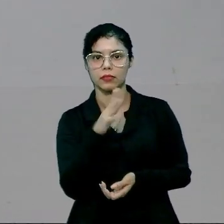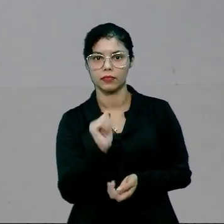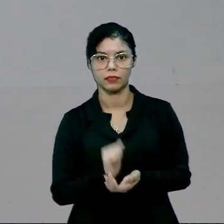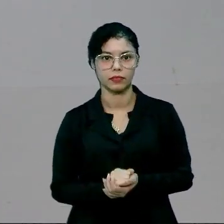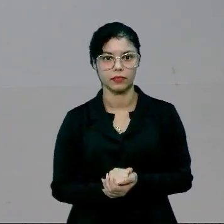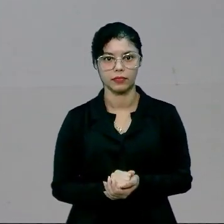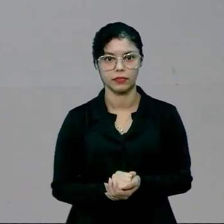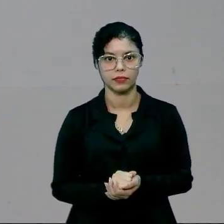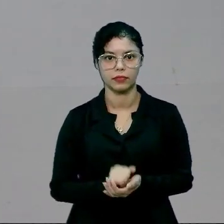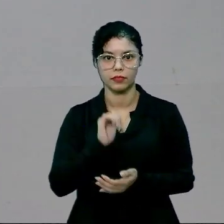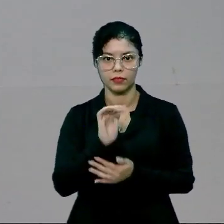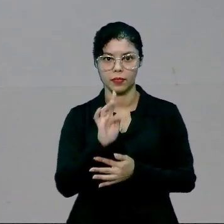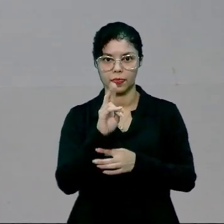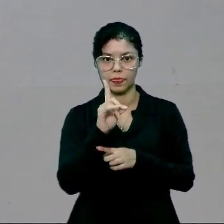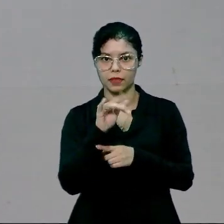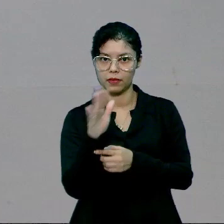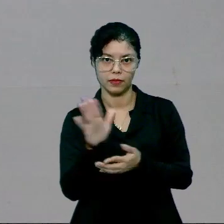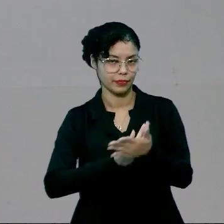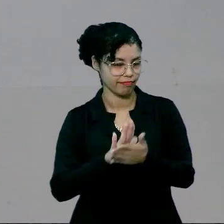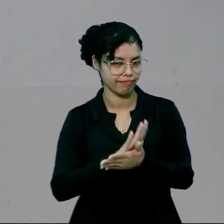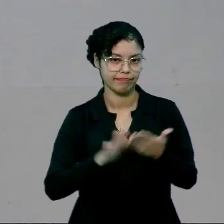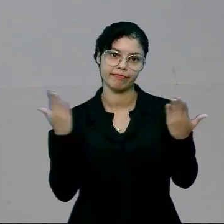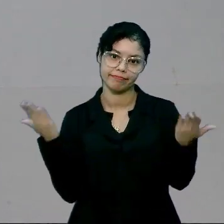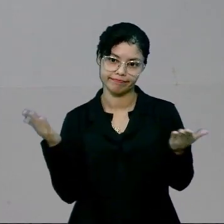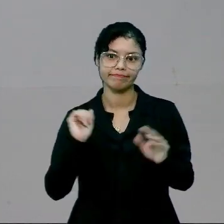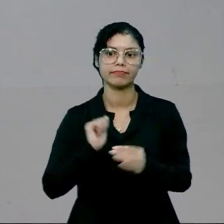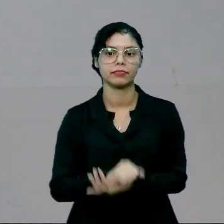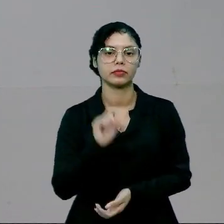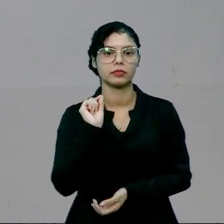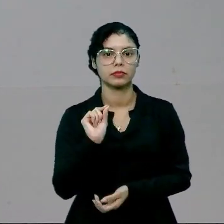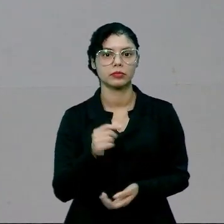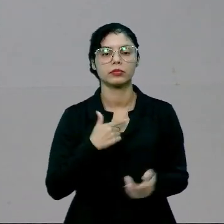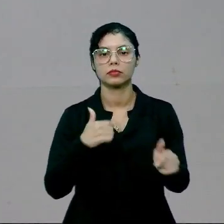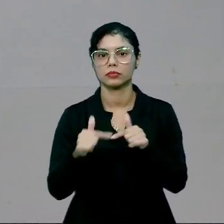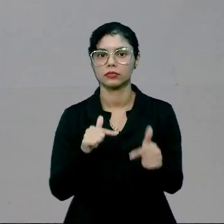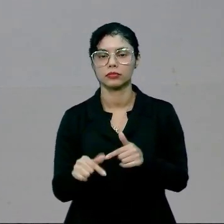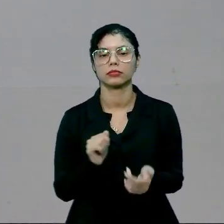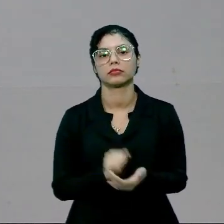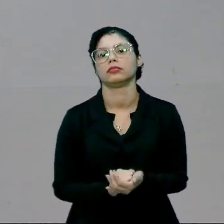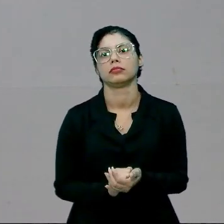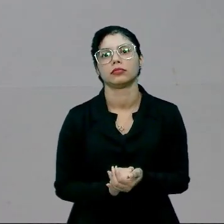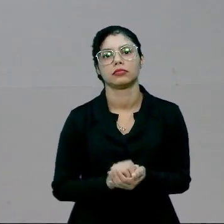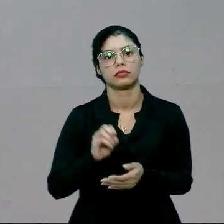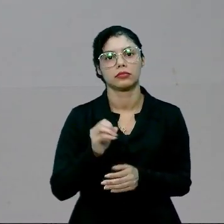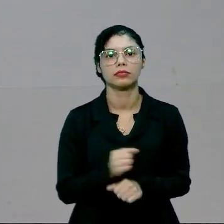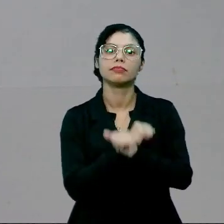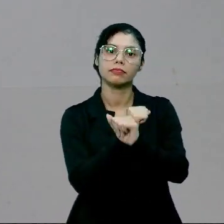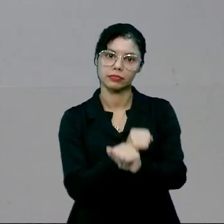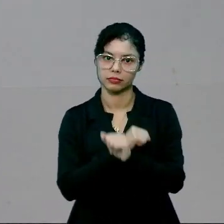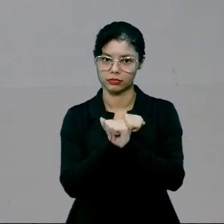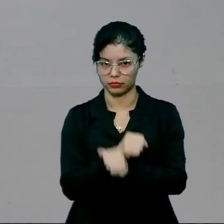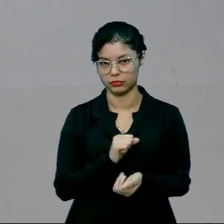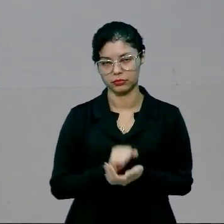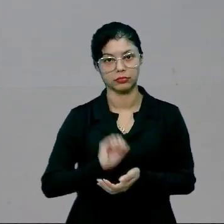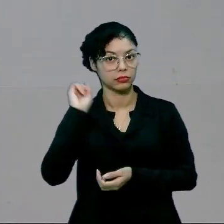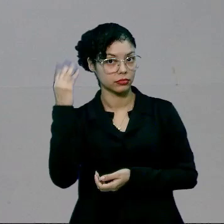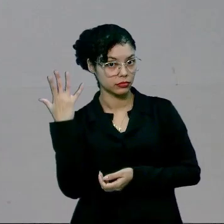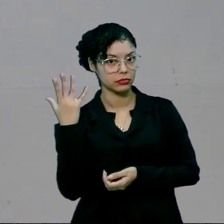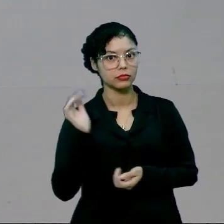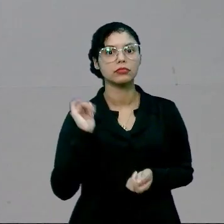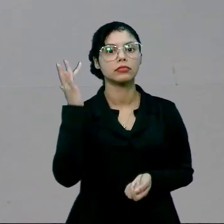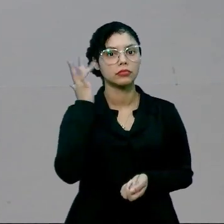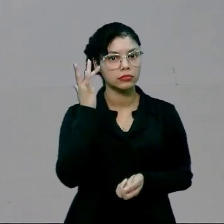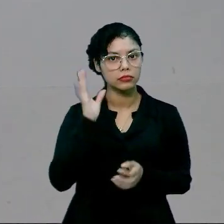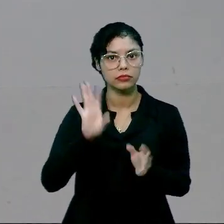Ela não foi alforriada coisíssima nenhuma e que trabalha ali de uma forma escrava, embora ache